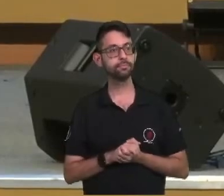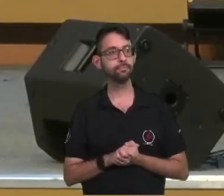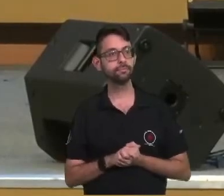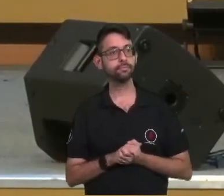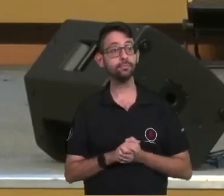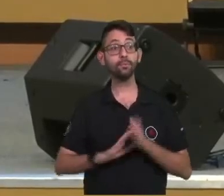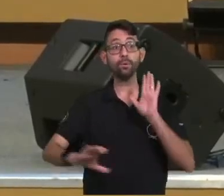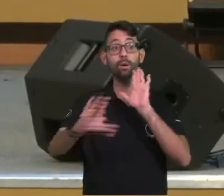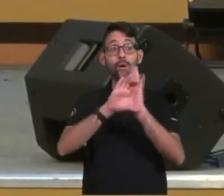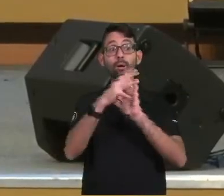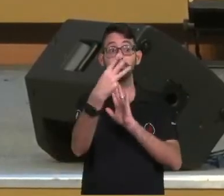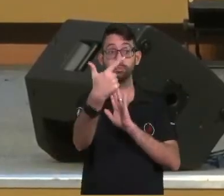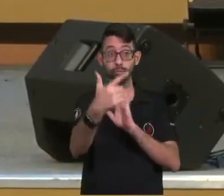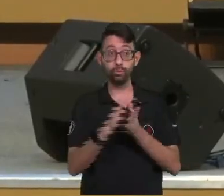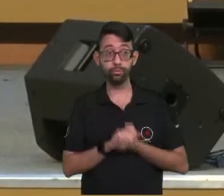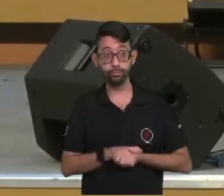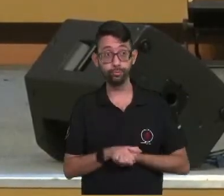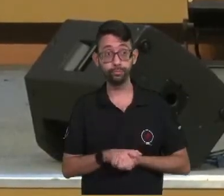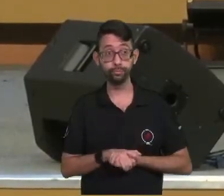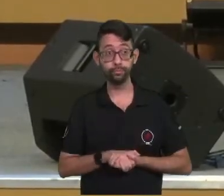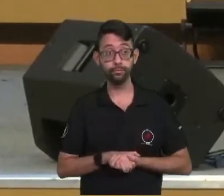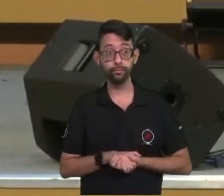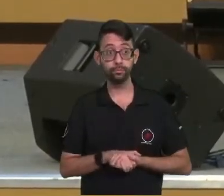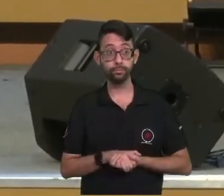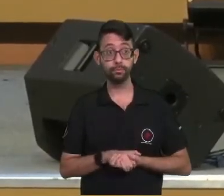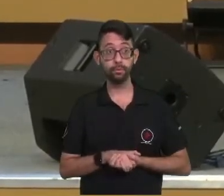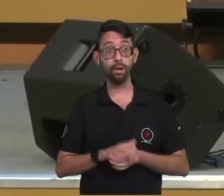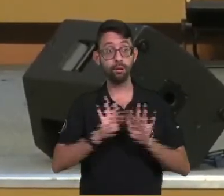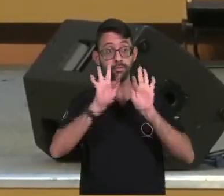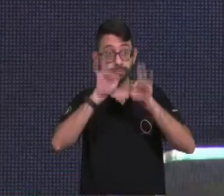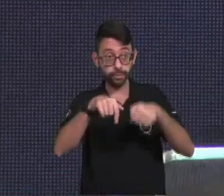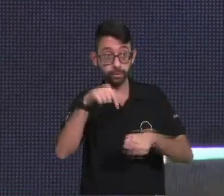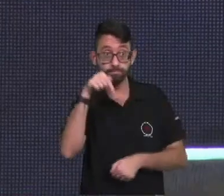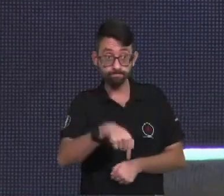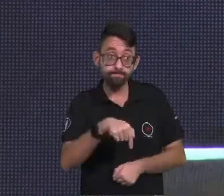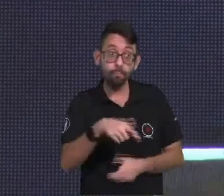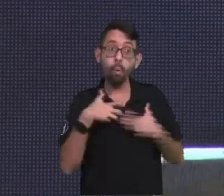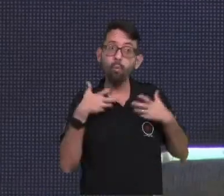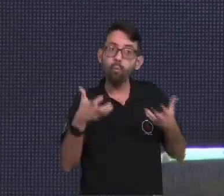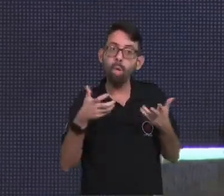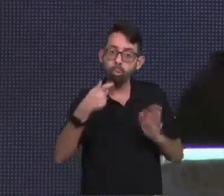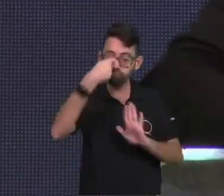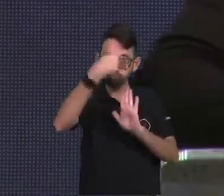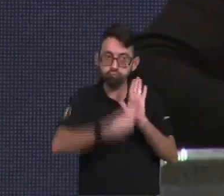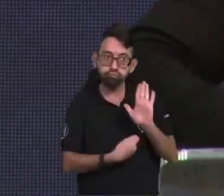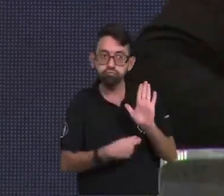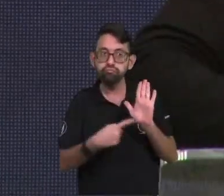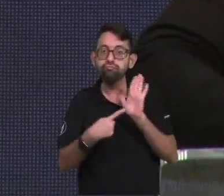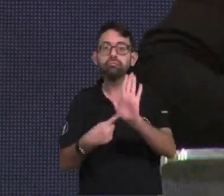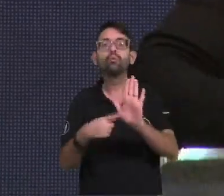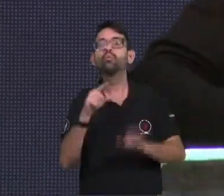Capítulo 32. Eu termino aqui, faço questão de deixar esse texto para vocês.